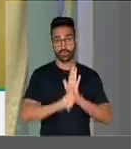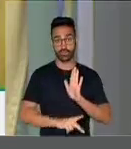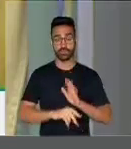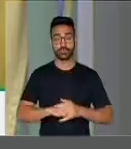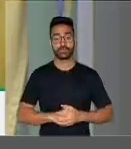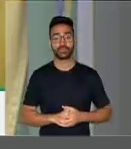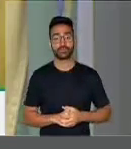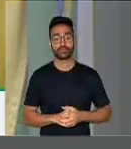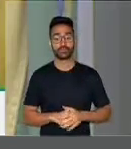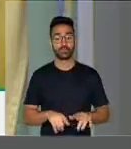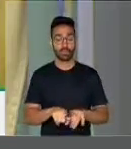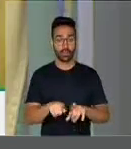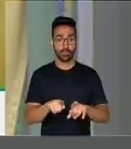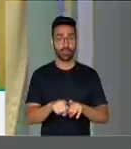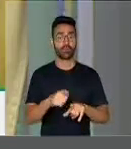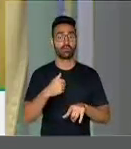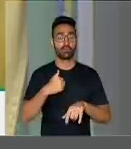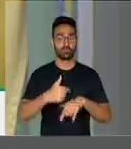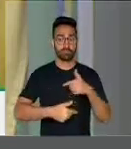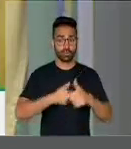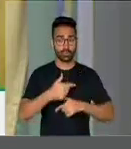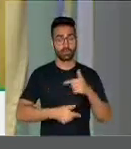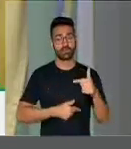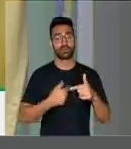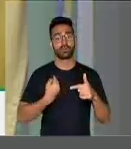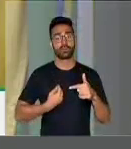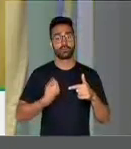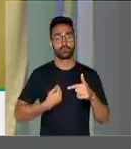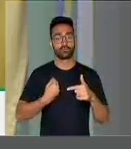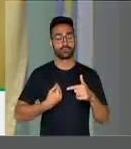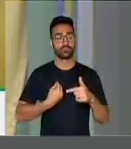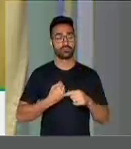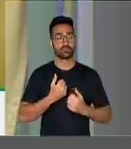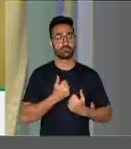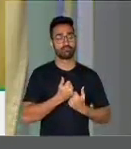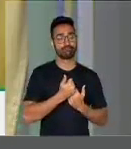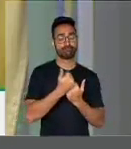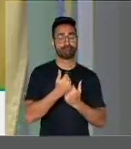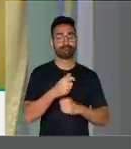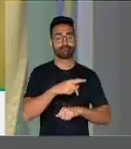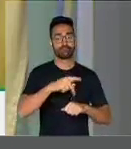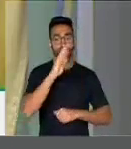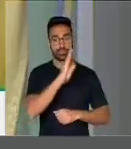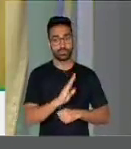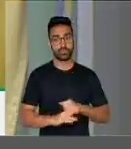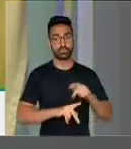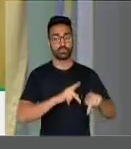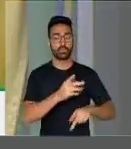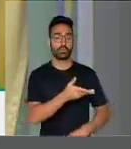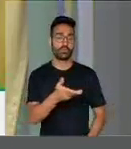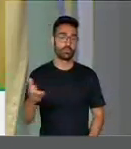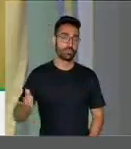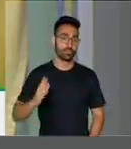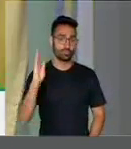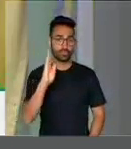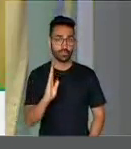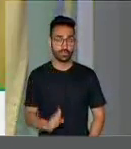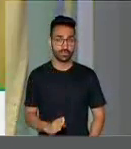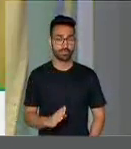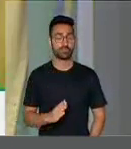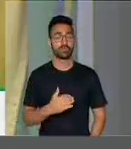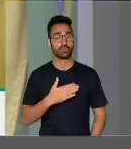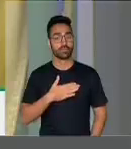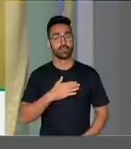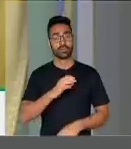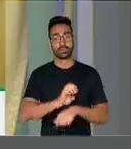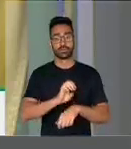e na minha dedicação de vida pública ao meu país, ao povo brasileiro, ao meu querido e